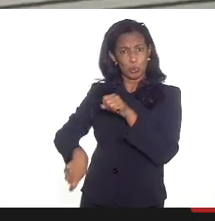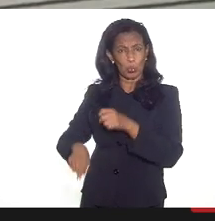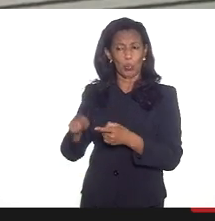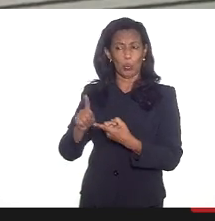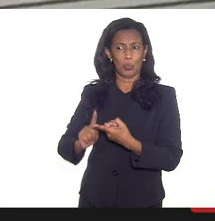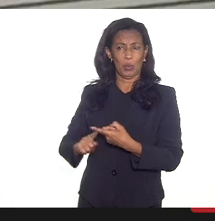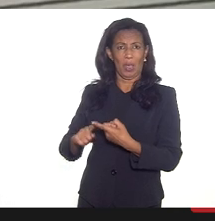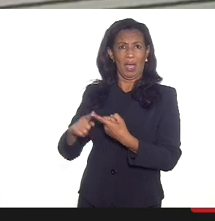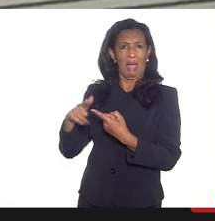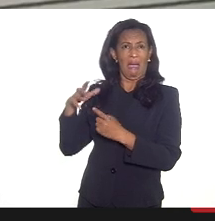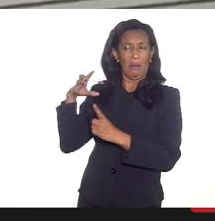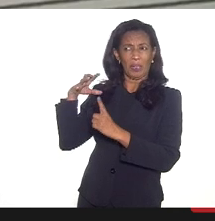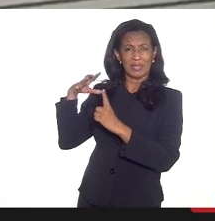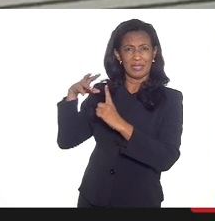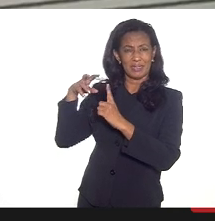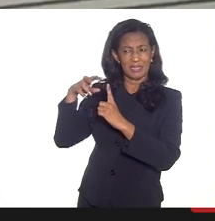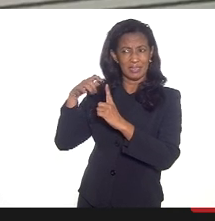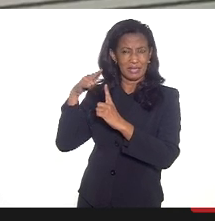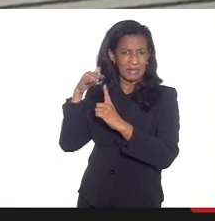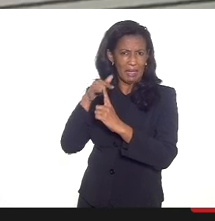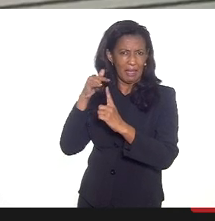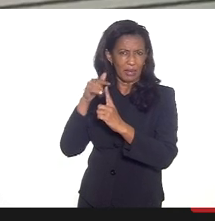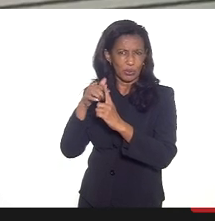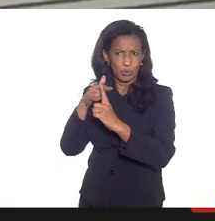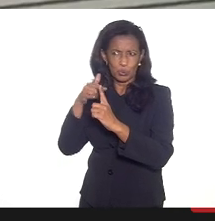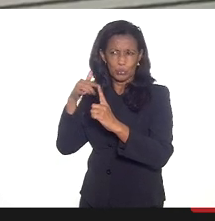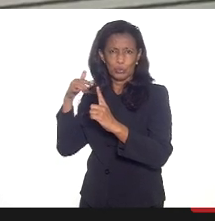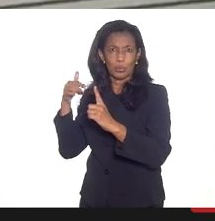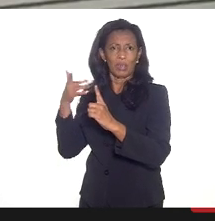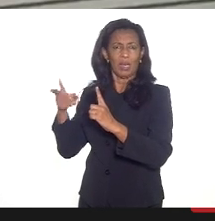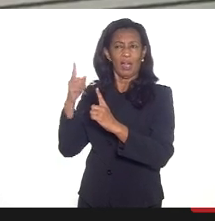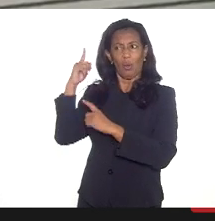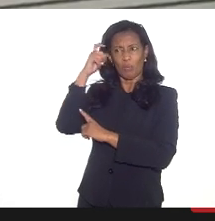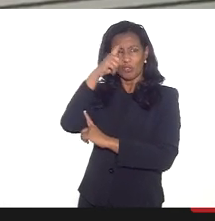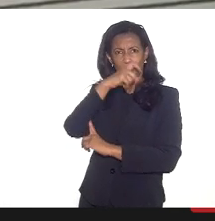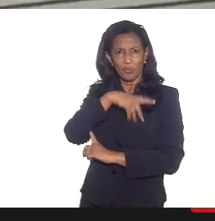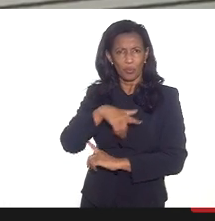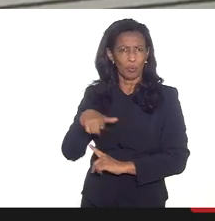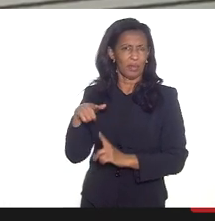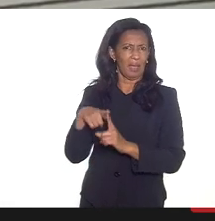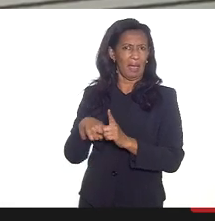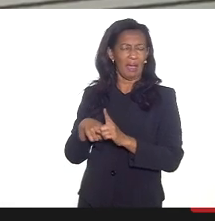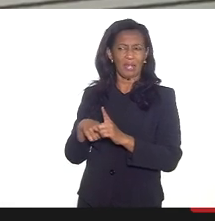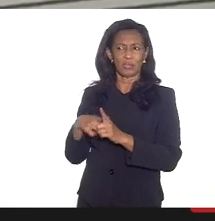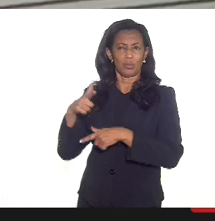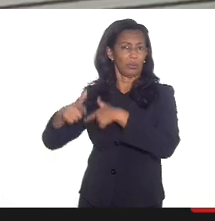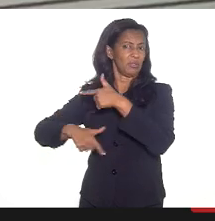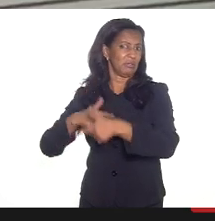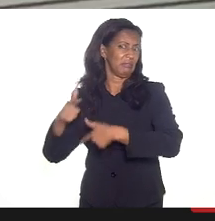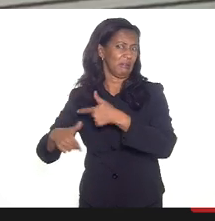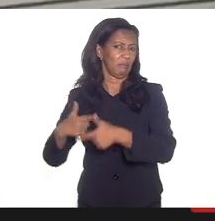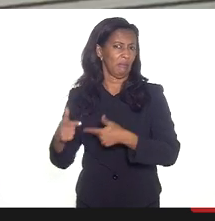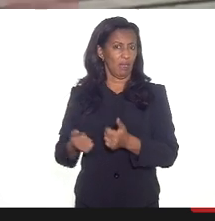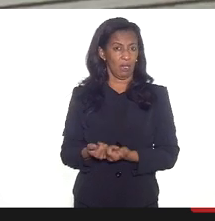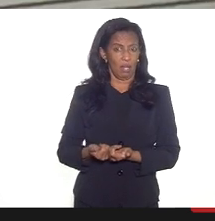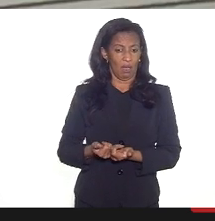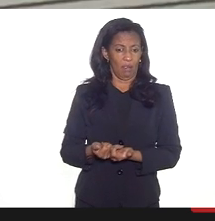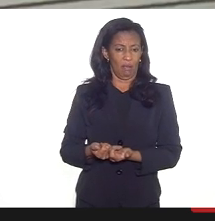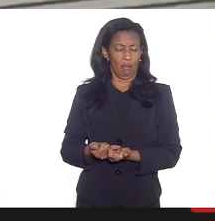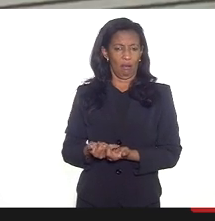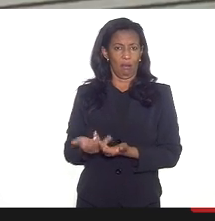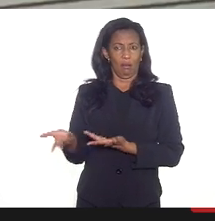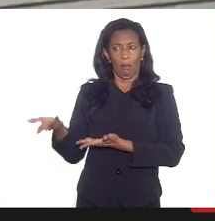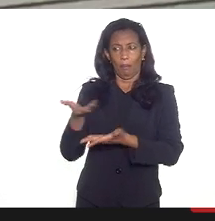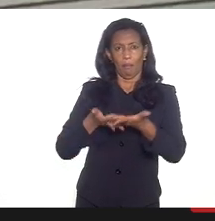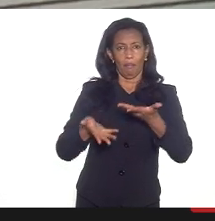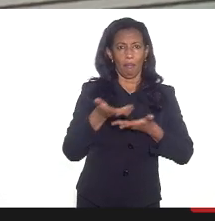sujeita ao assédio sexual, você está sujeita a uma dificuldade na hora do emprego, na partilha